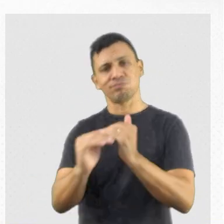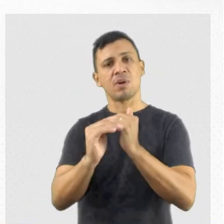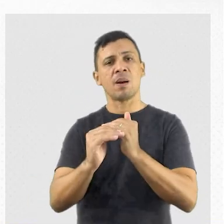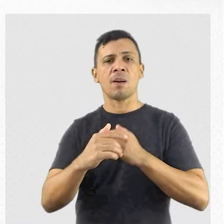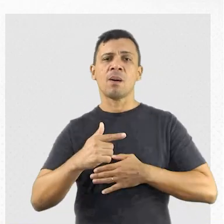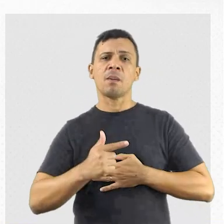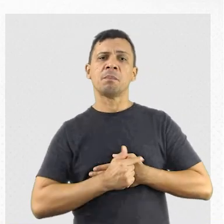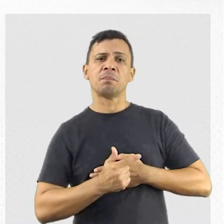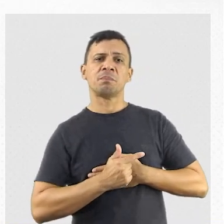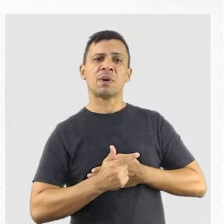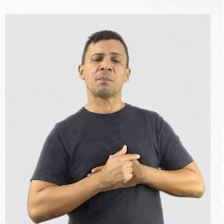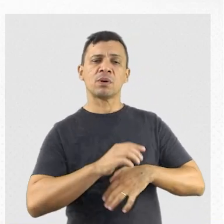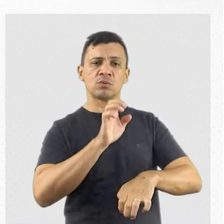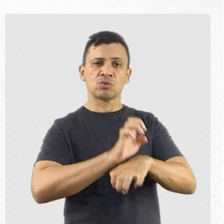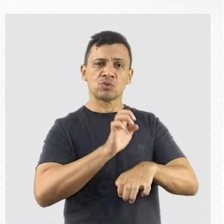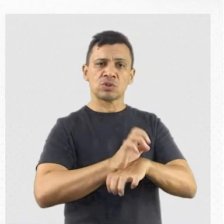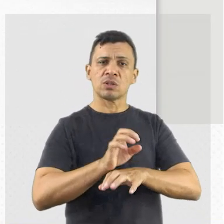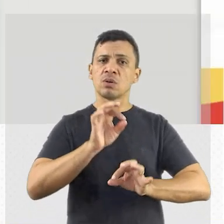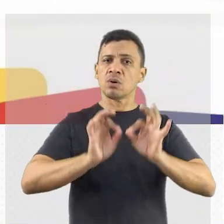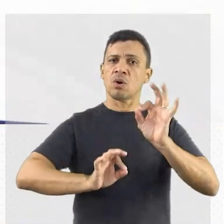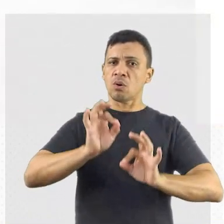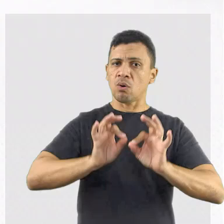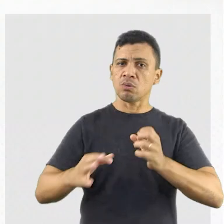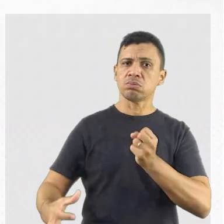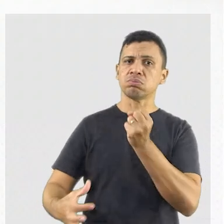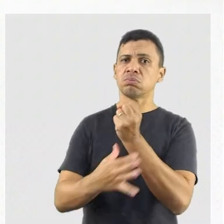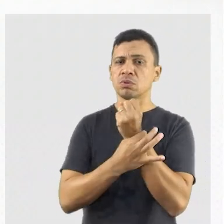pensamento desses indivíduos.